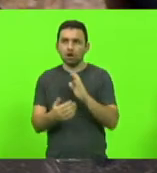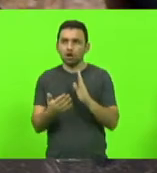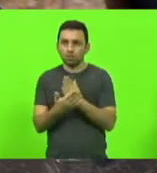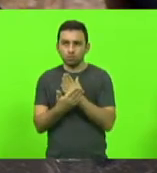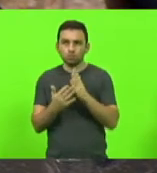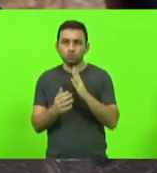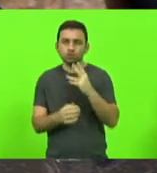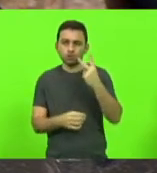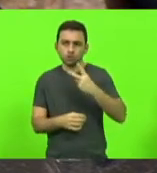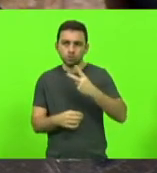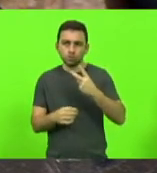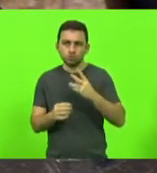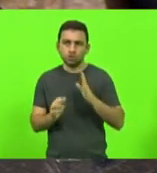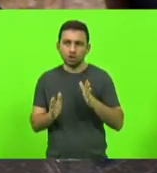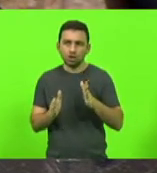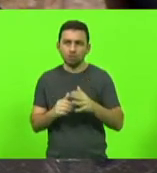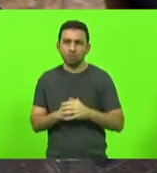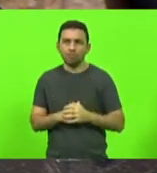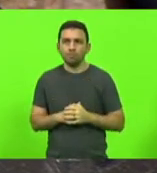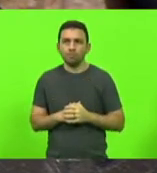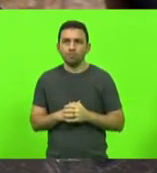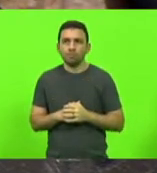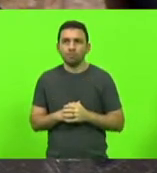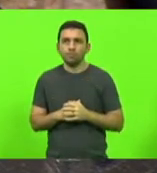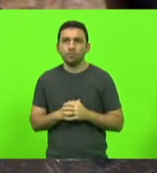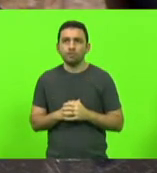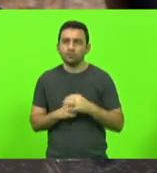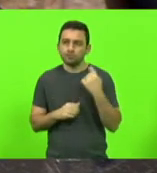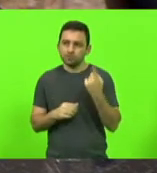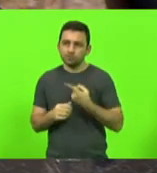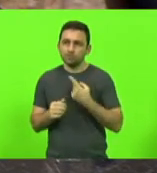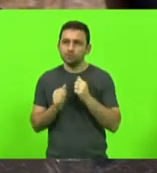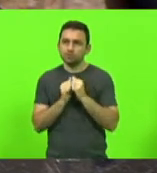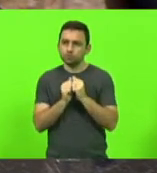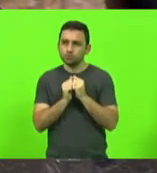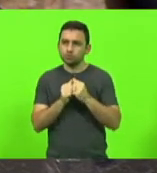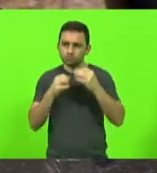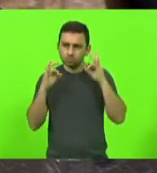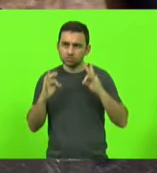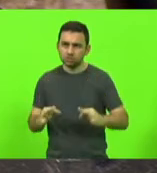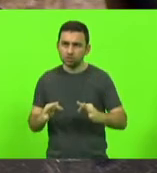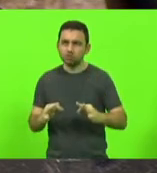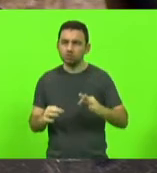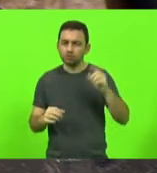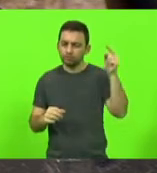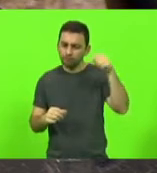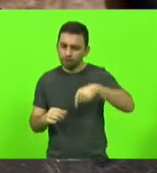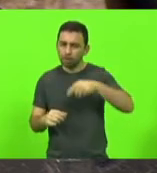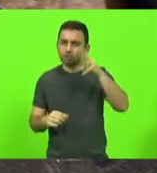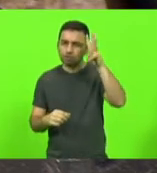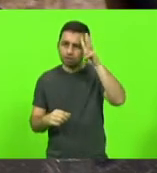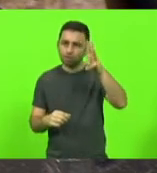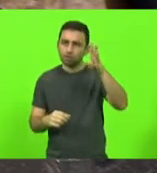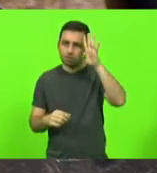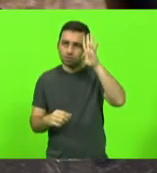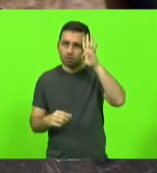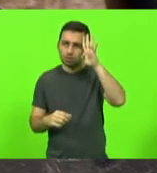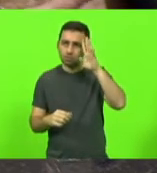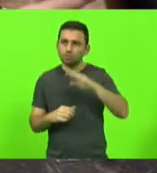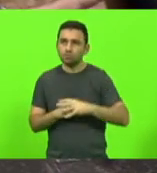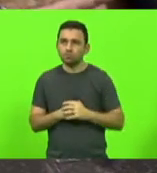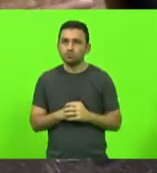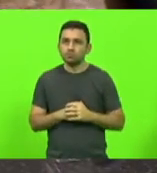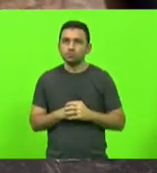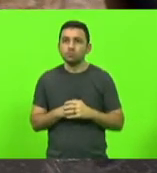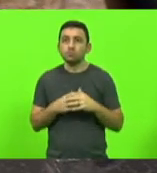segunda dose. Então, vamos nessa batida aí. É muito justo mesmo que a gente esteja aqui na terça e na quarta, até porque eu